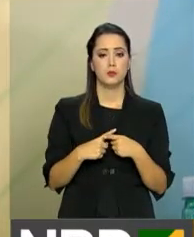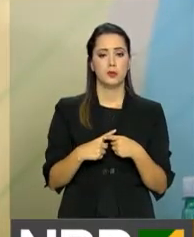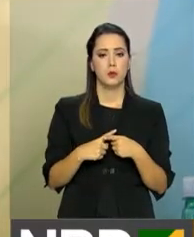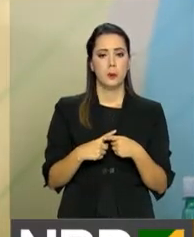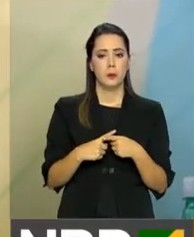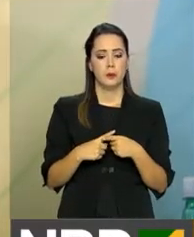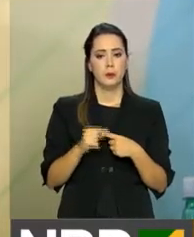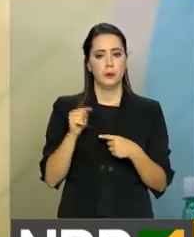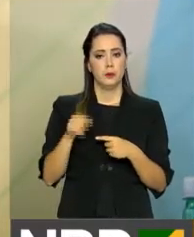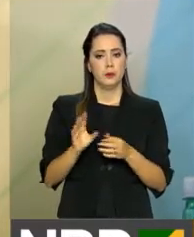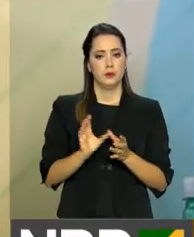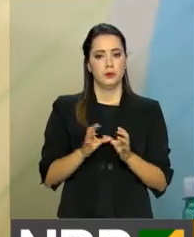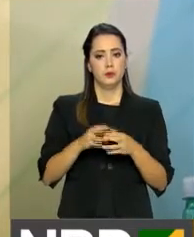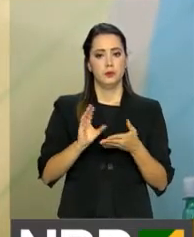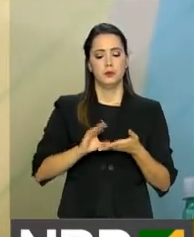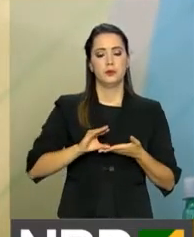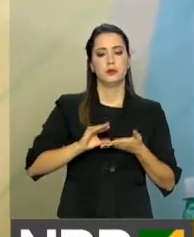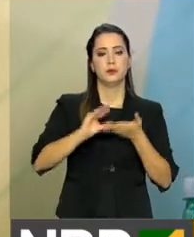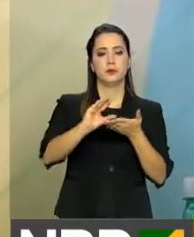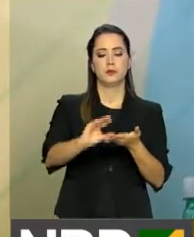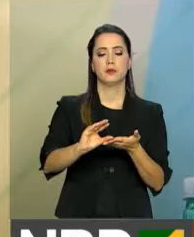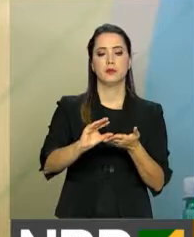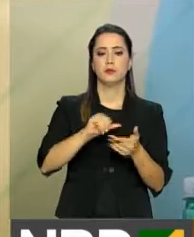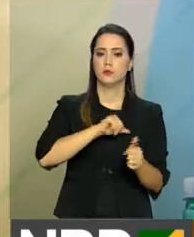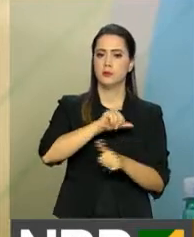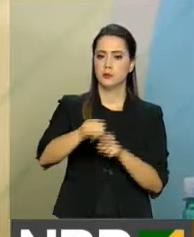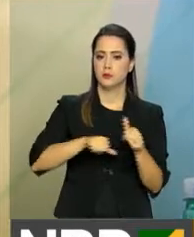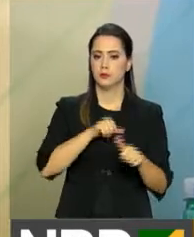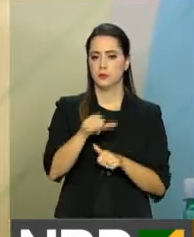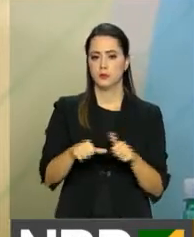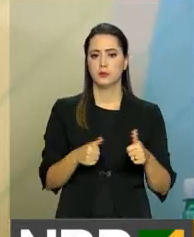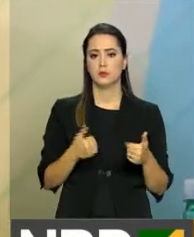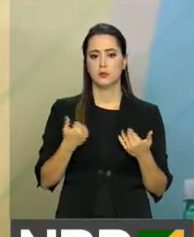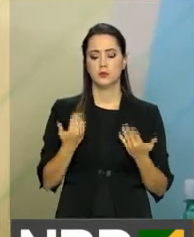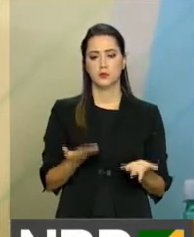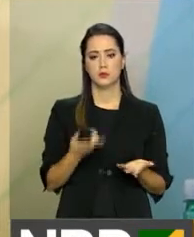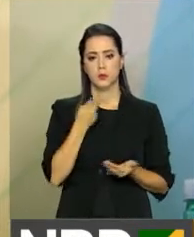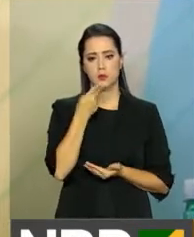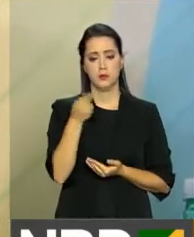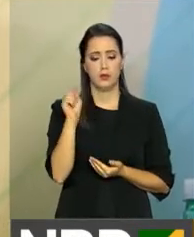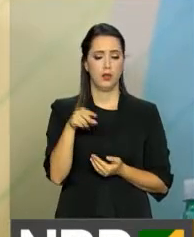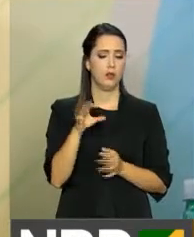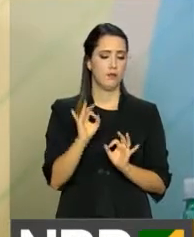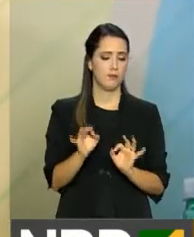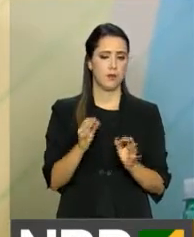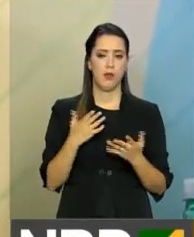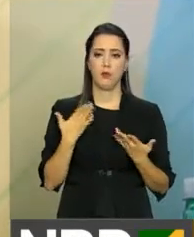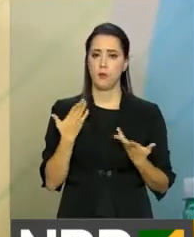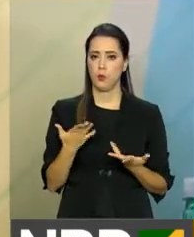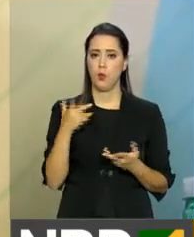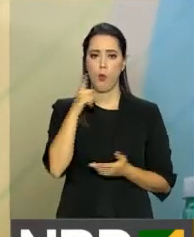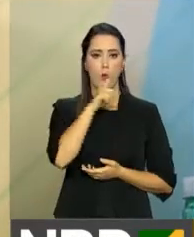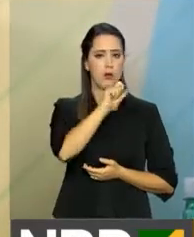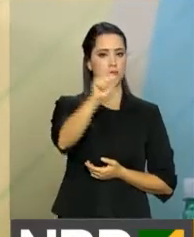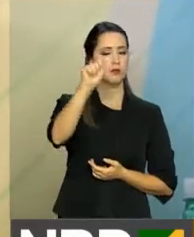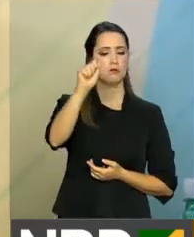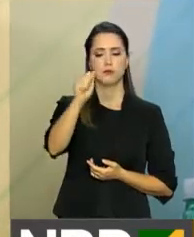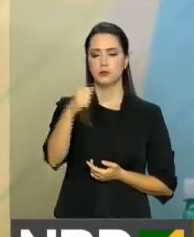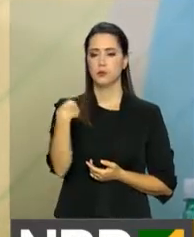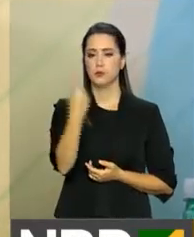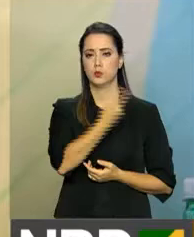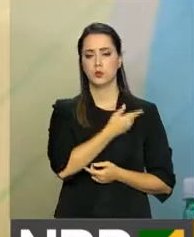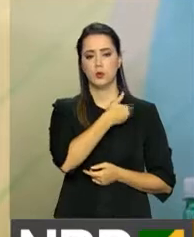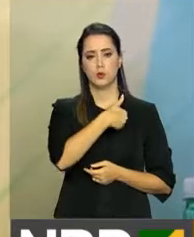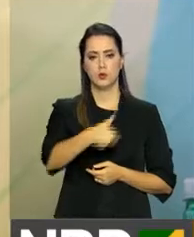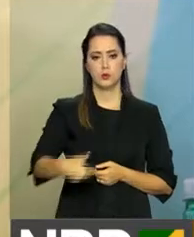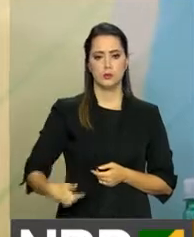neste concelho e tornaram-se digo aqui o óbvio conquistas do nosso